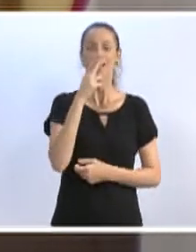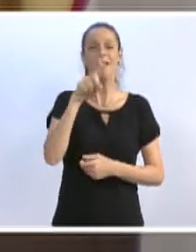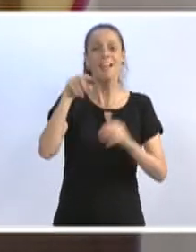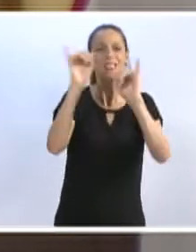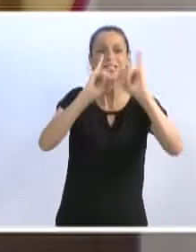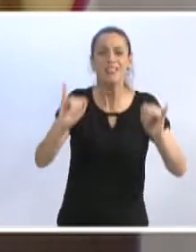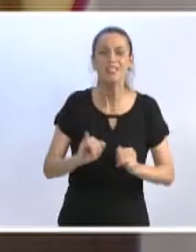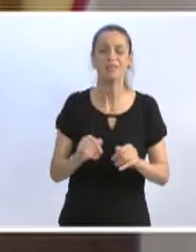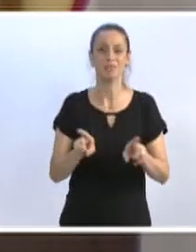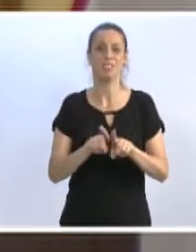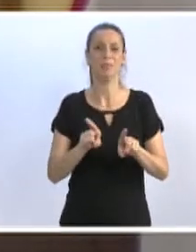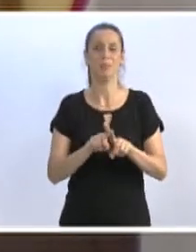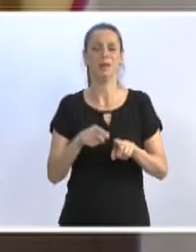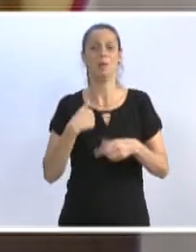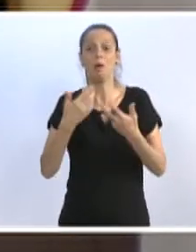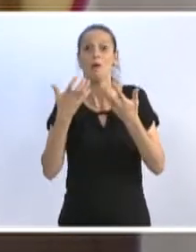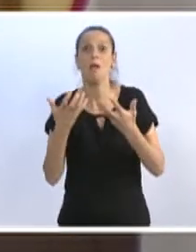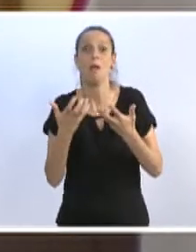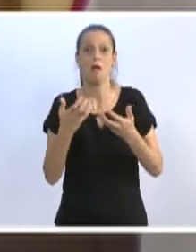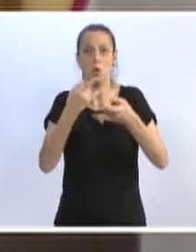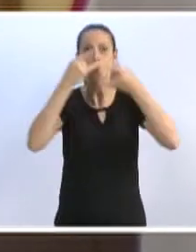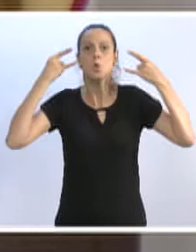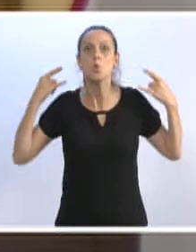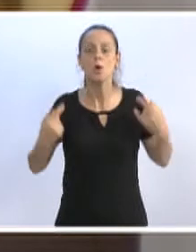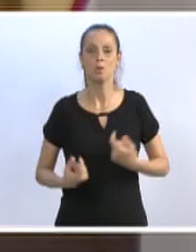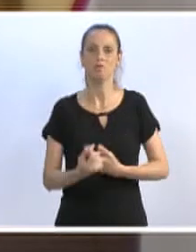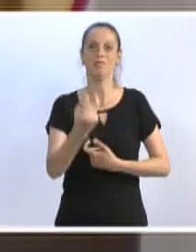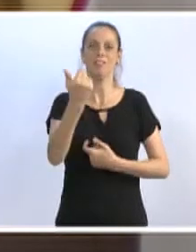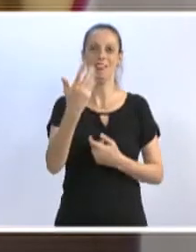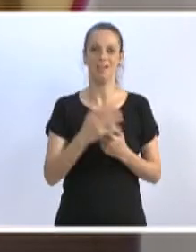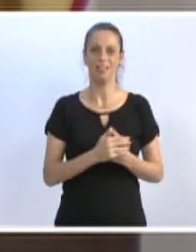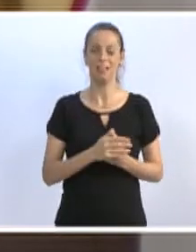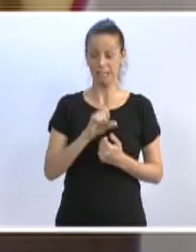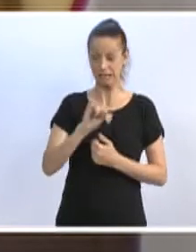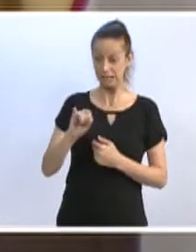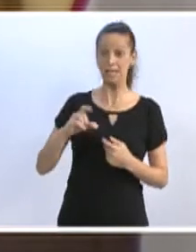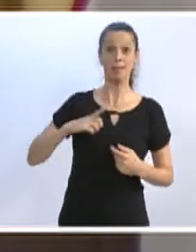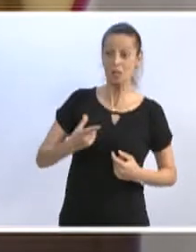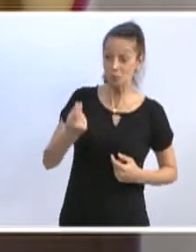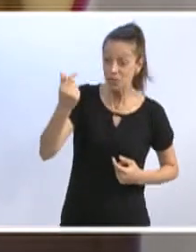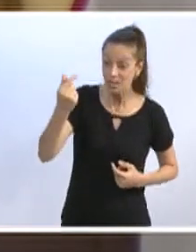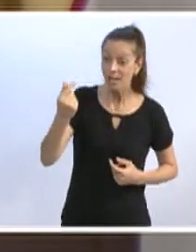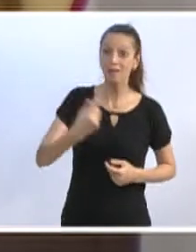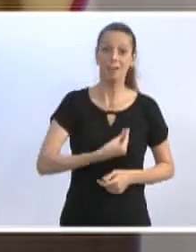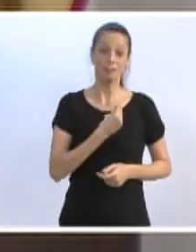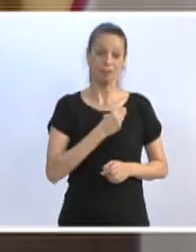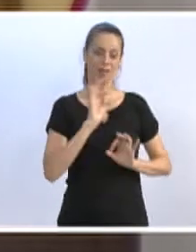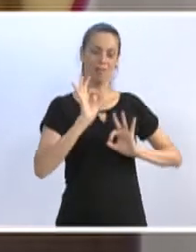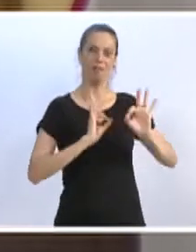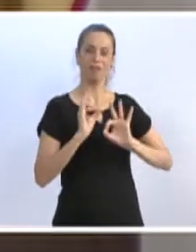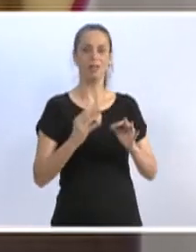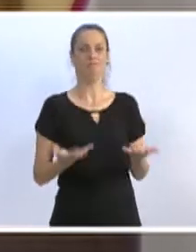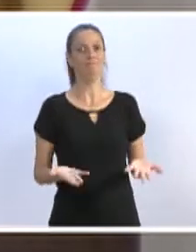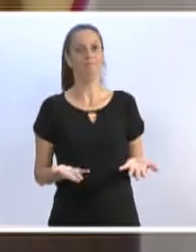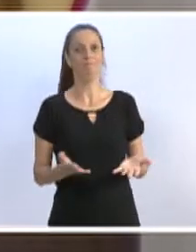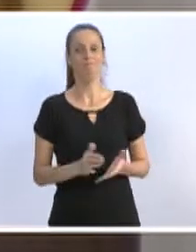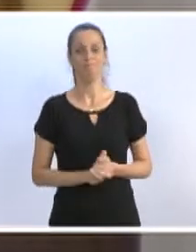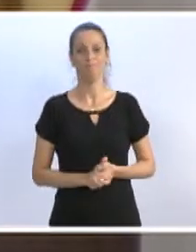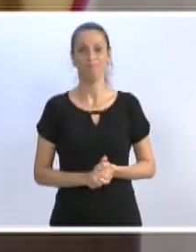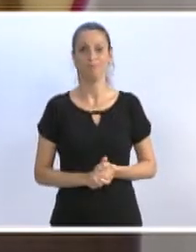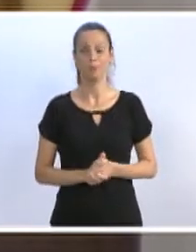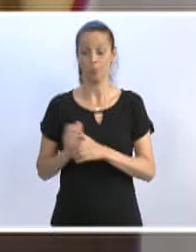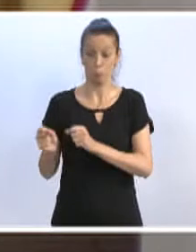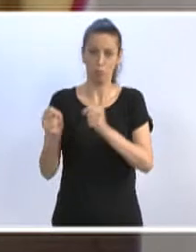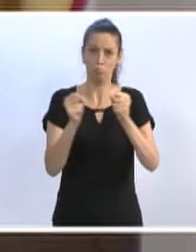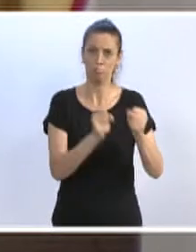busco, e então a minha existência que vai sendo organizada para esta busca. O